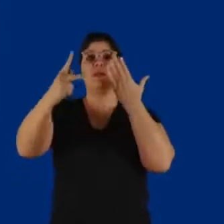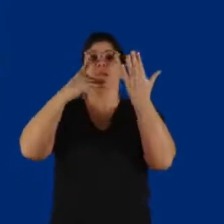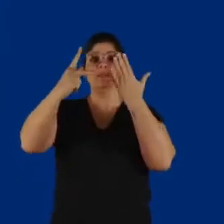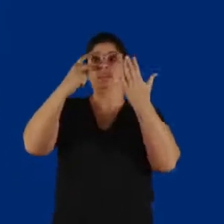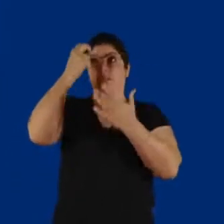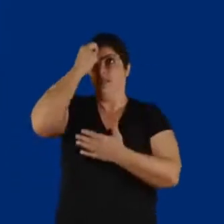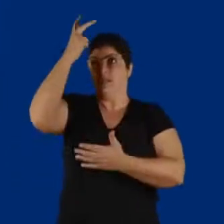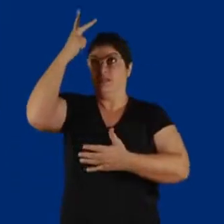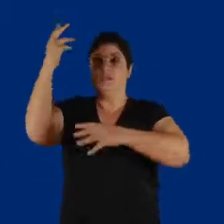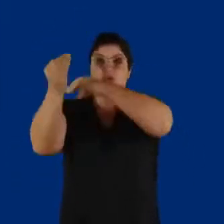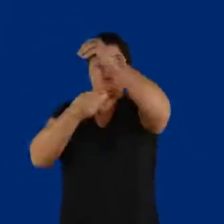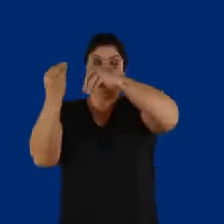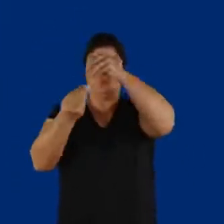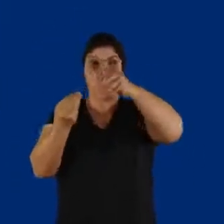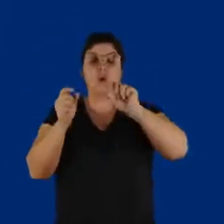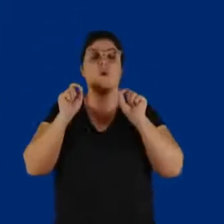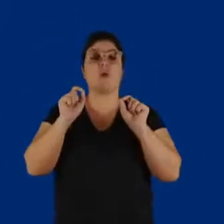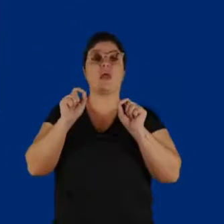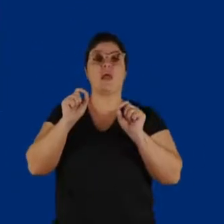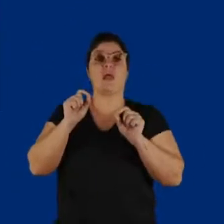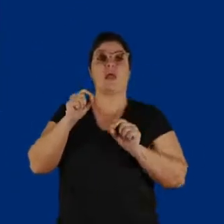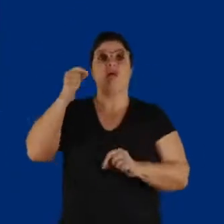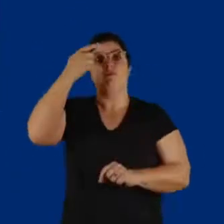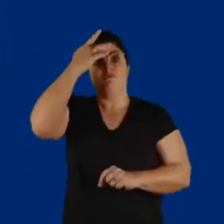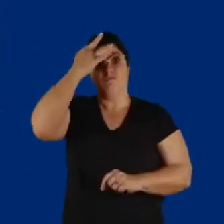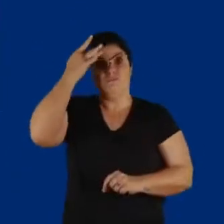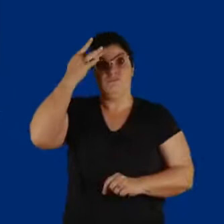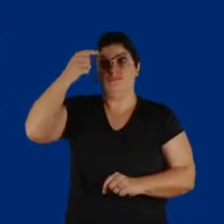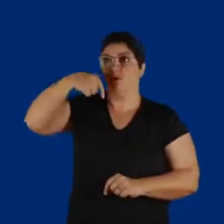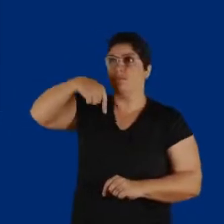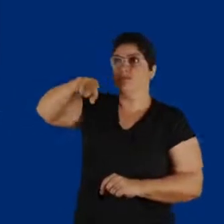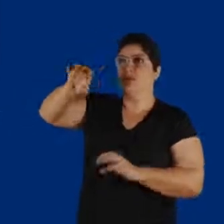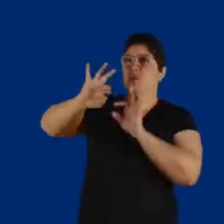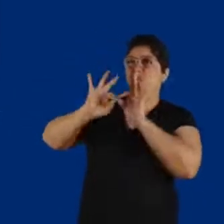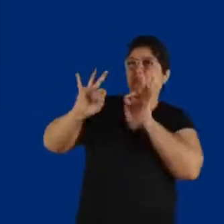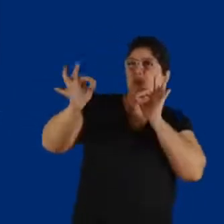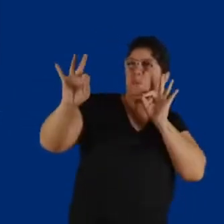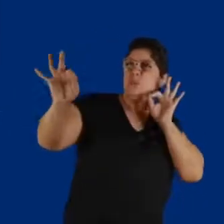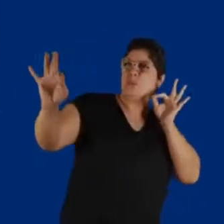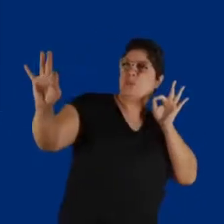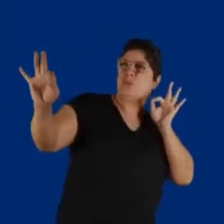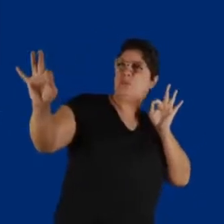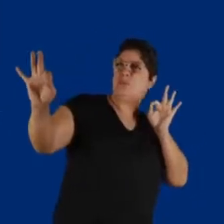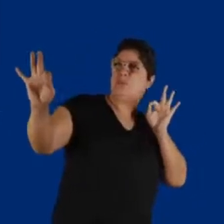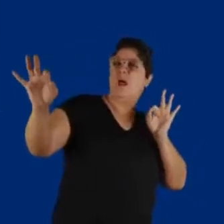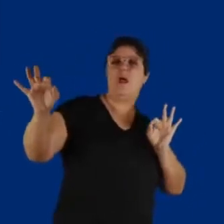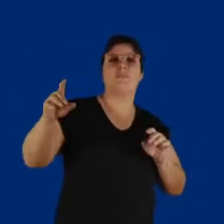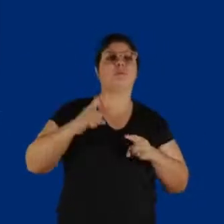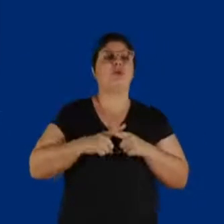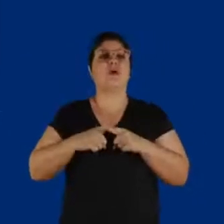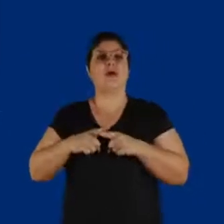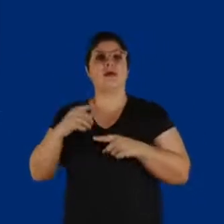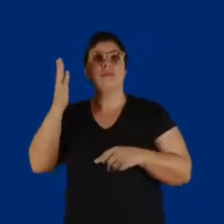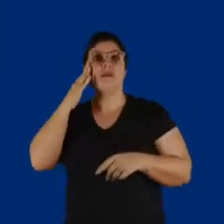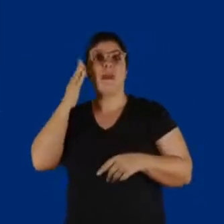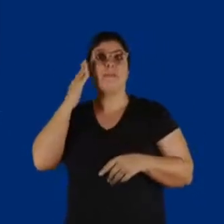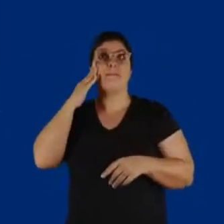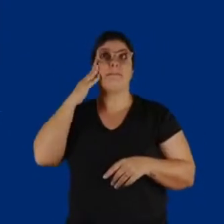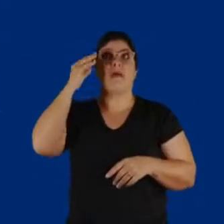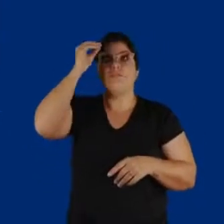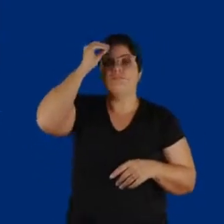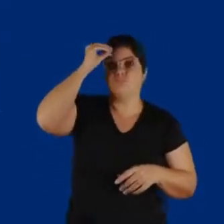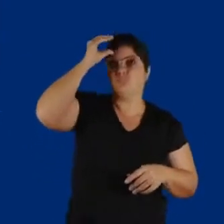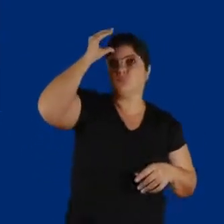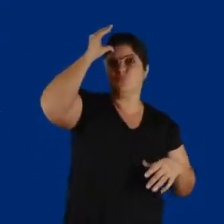distante porque você sabia muito e você olhava e realmente... Isso não é a